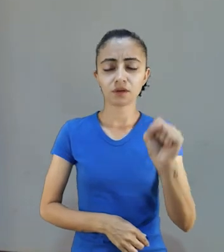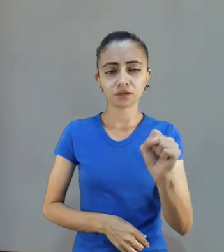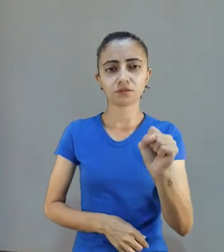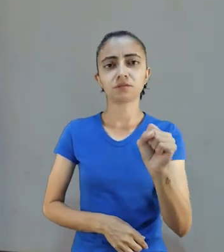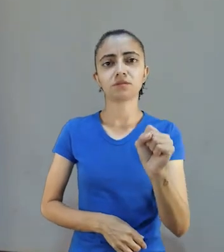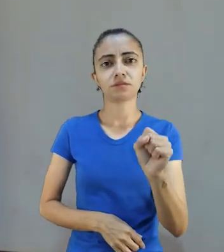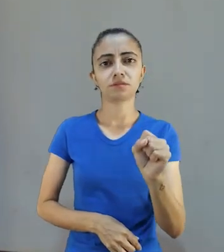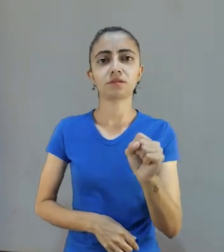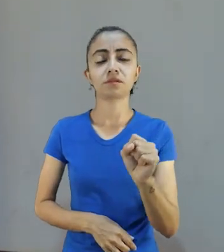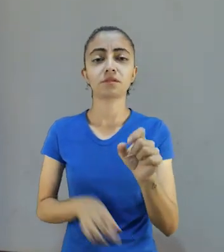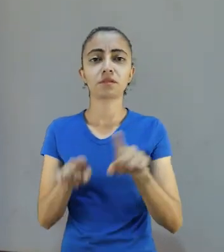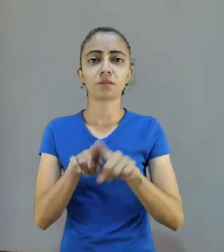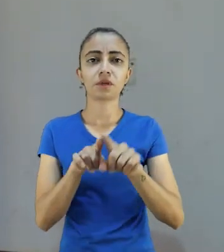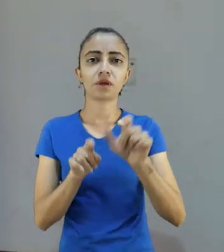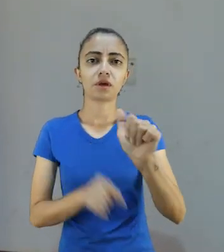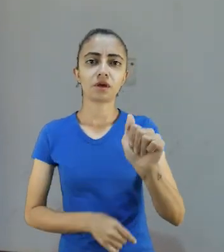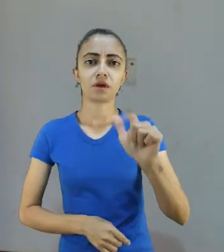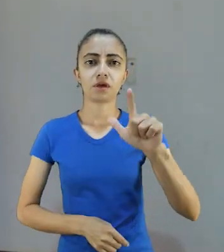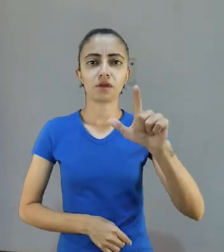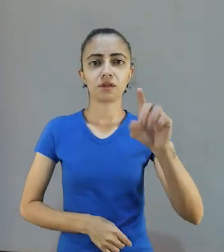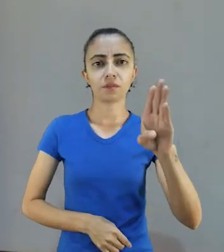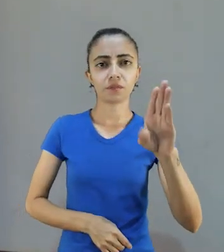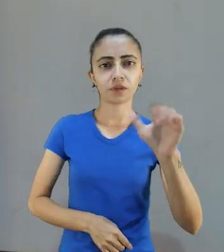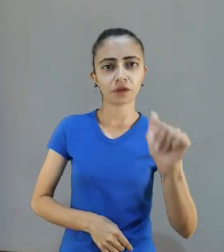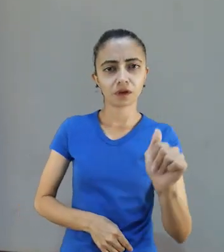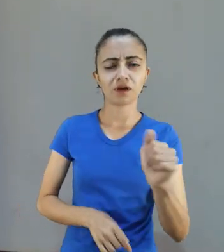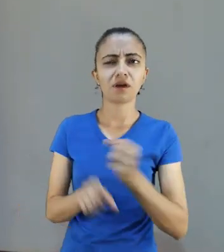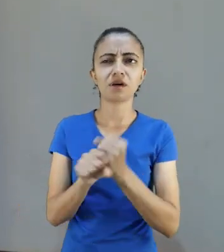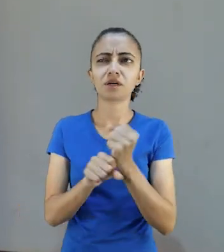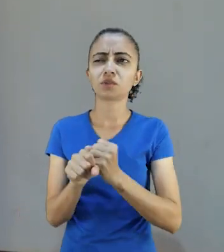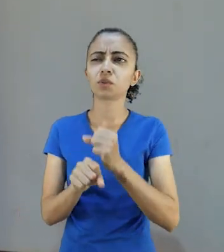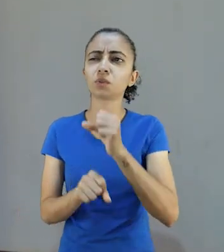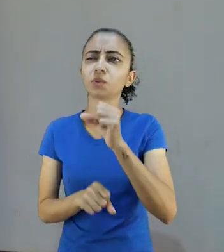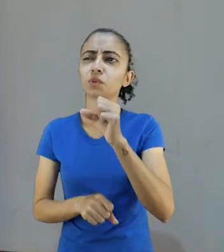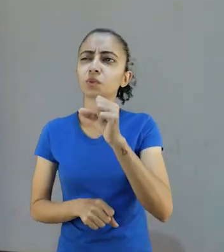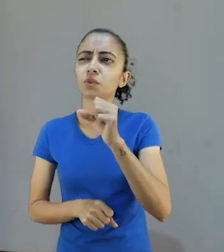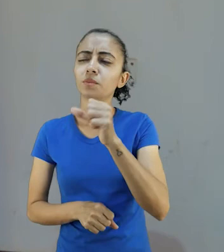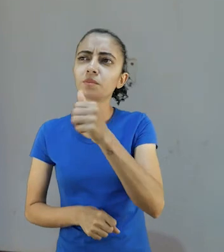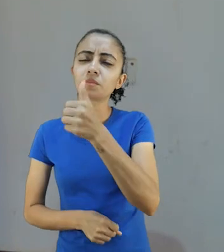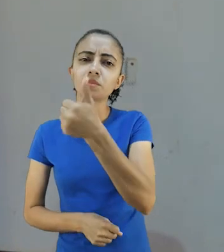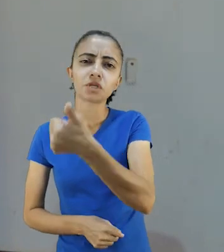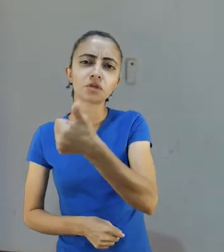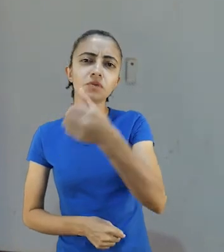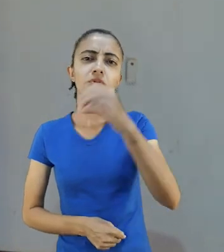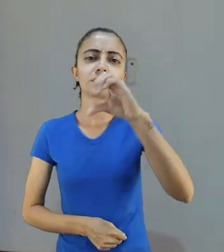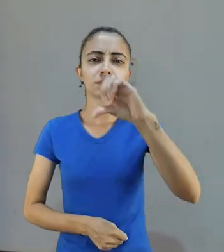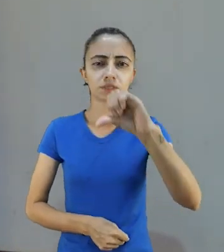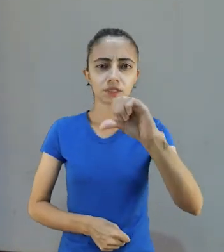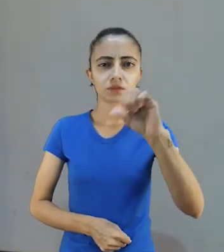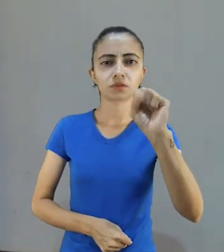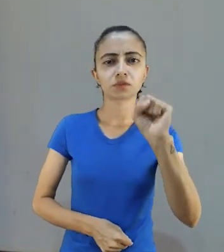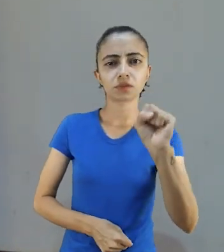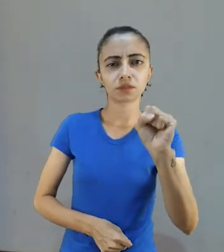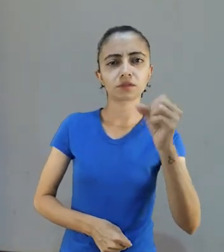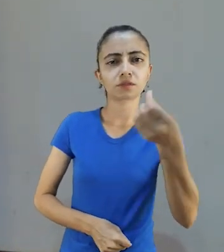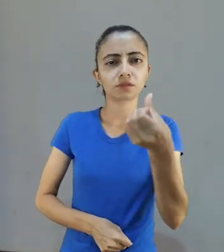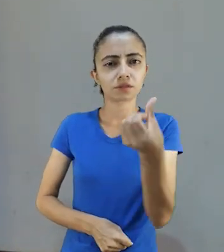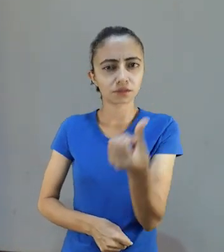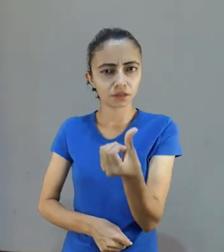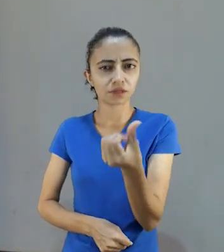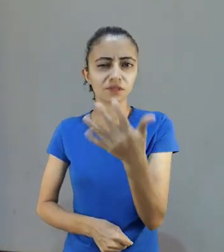LBA. Isso em 86, né, Lira? Acho que foi em 86 ou 87, por